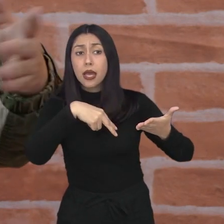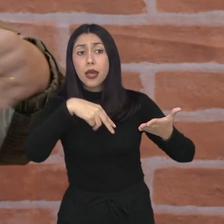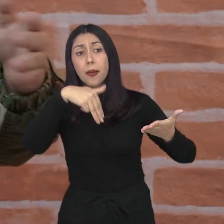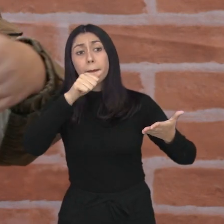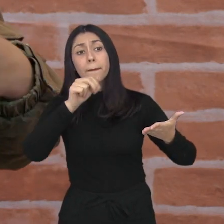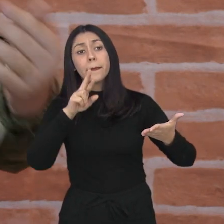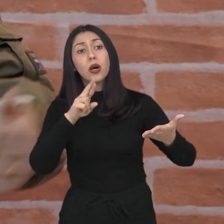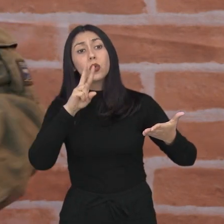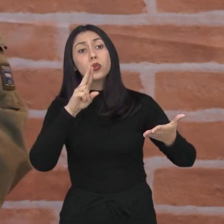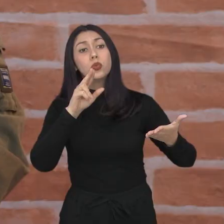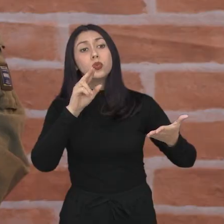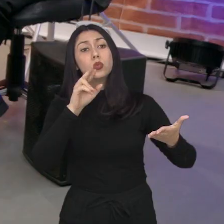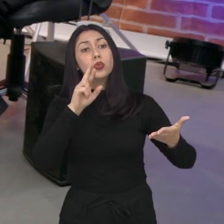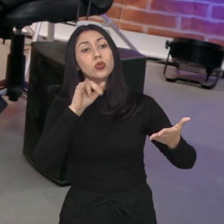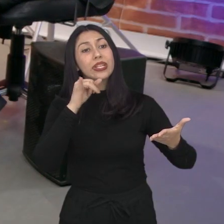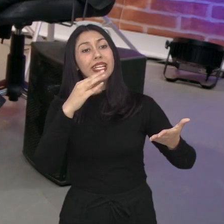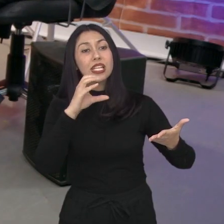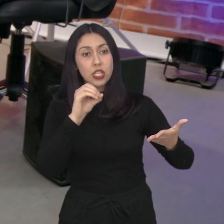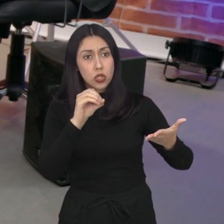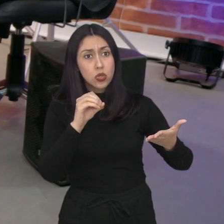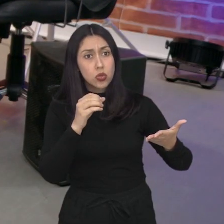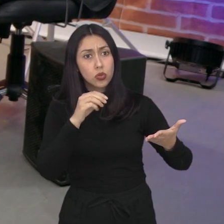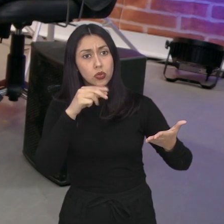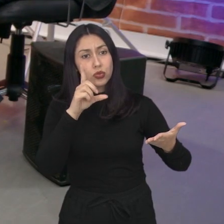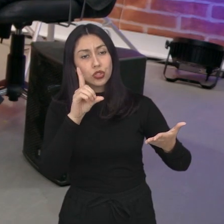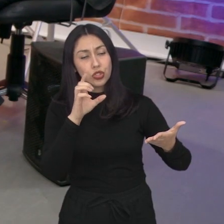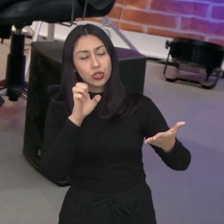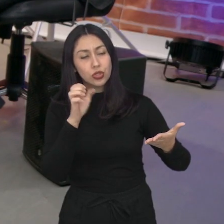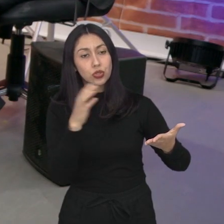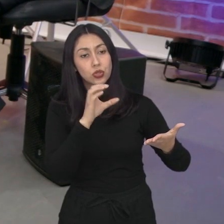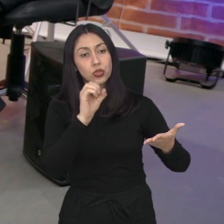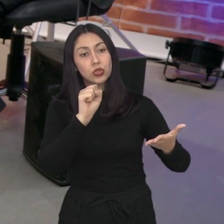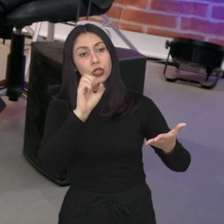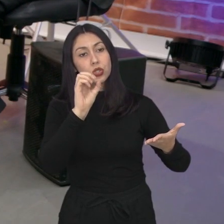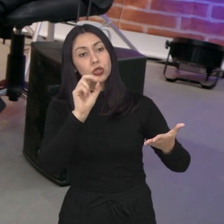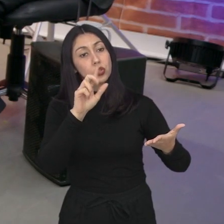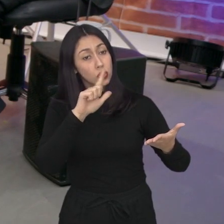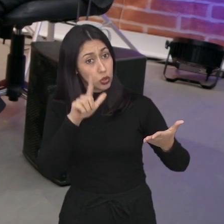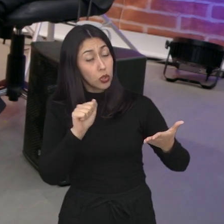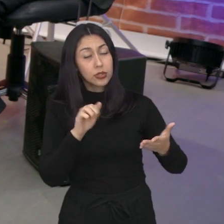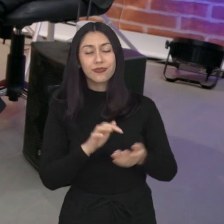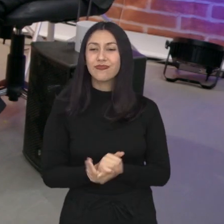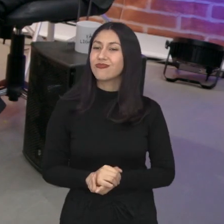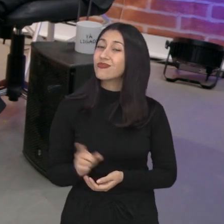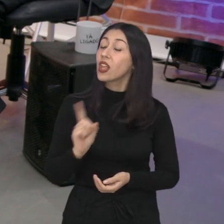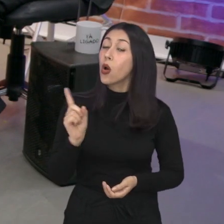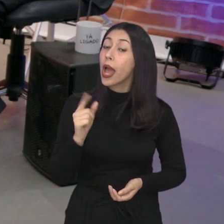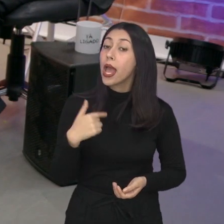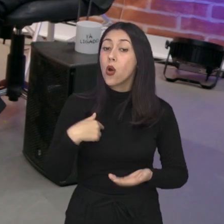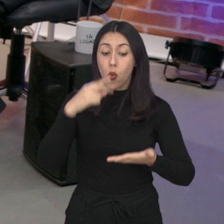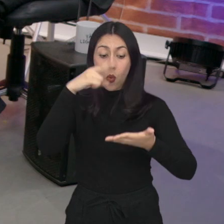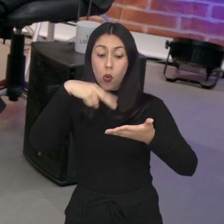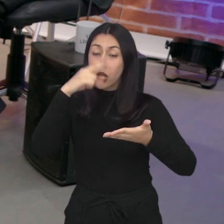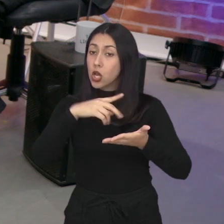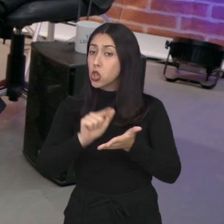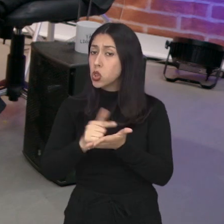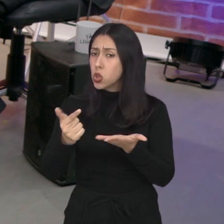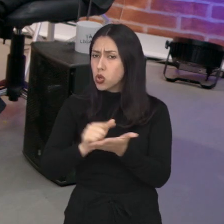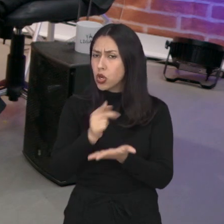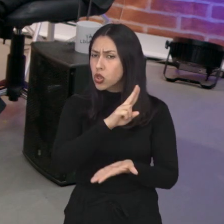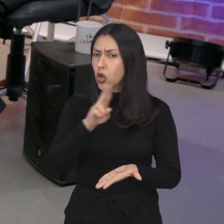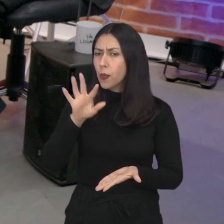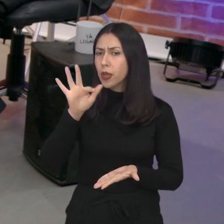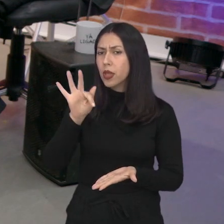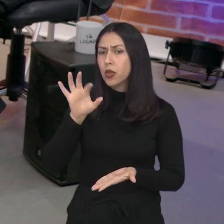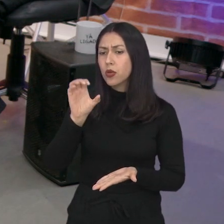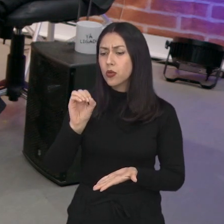Souza, algo do tipo? Não, eu li os cartoons da Folha, né? Aqueles por influência dos meus pais que liam a